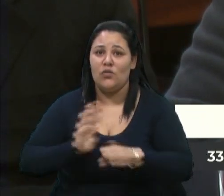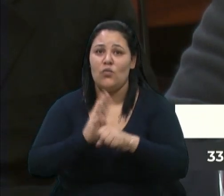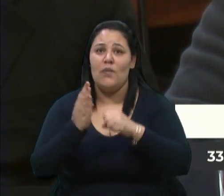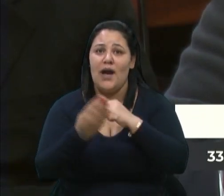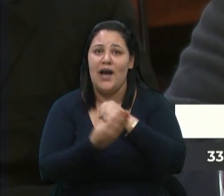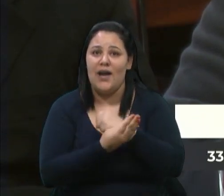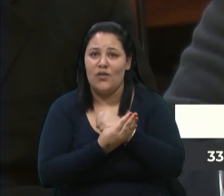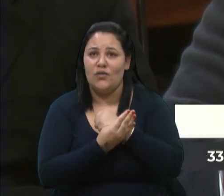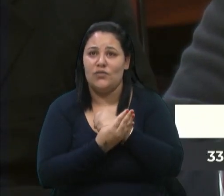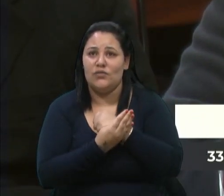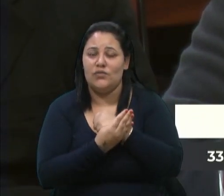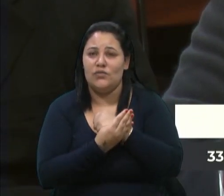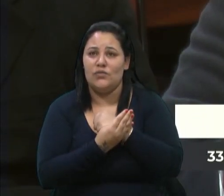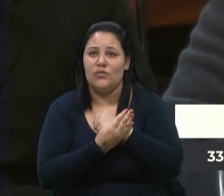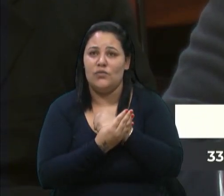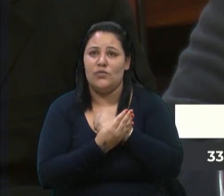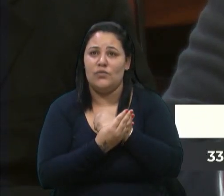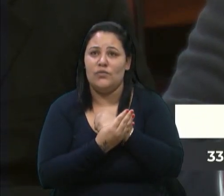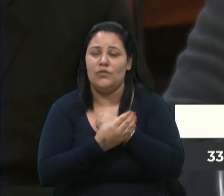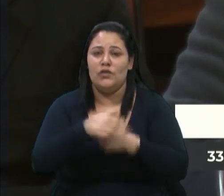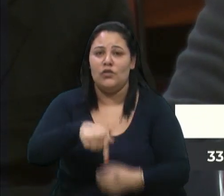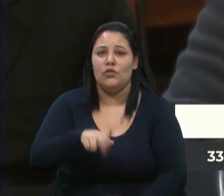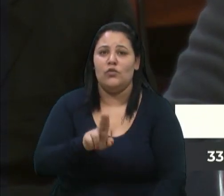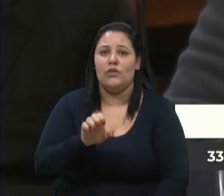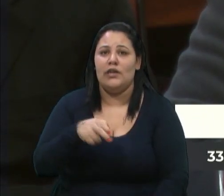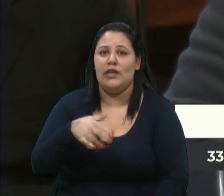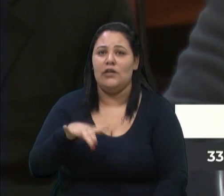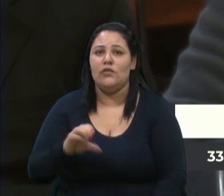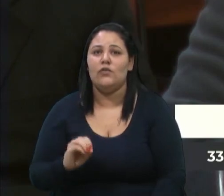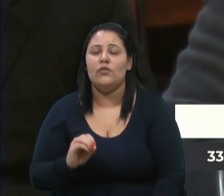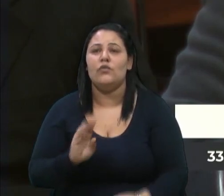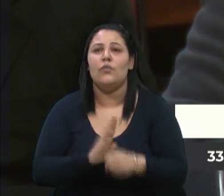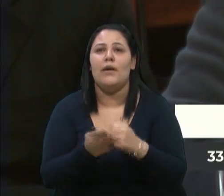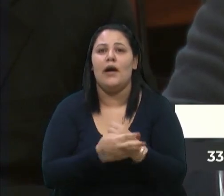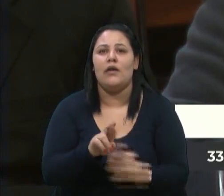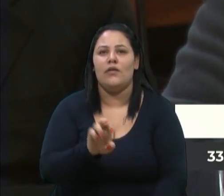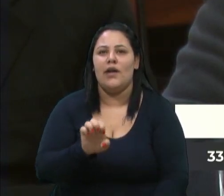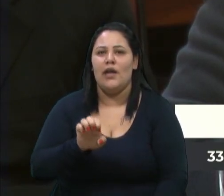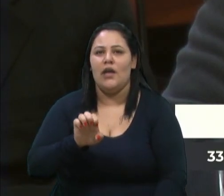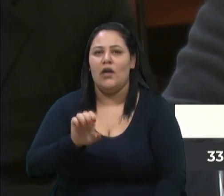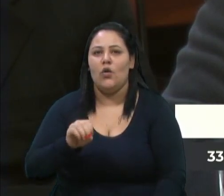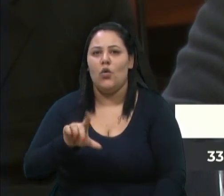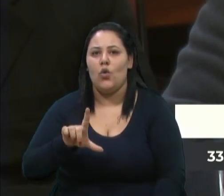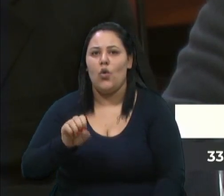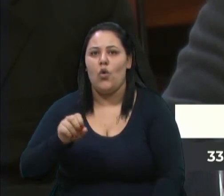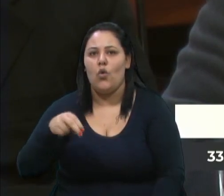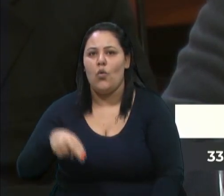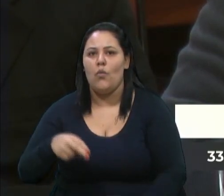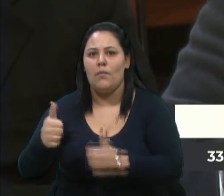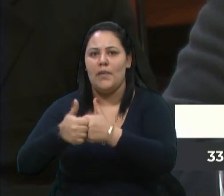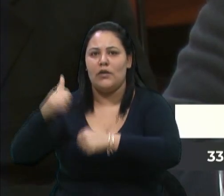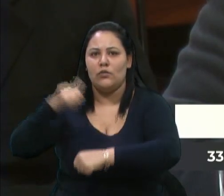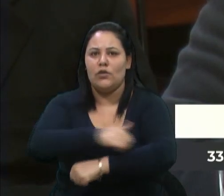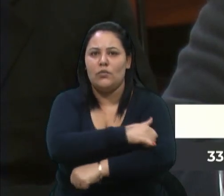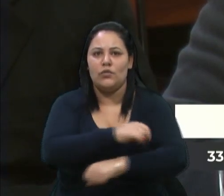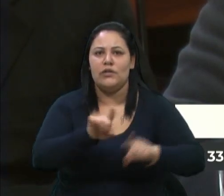eram descentralizados, no Canyon, no Reolon, no aeroporto, em várias